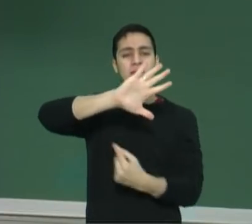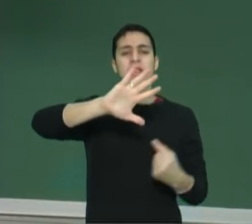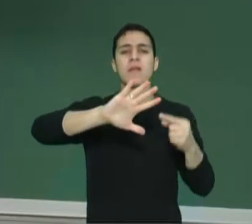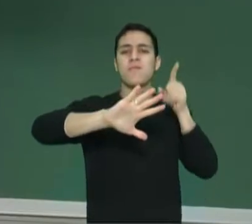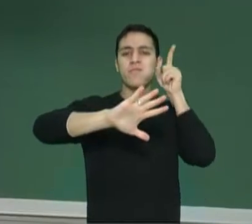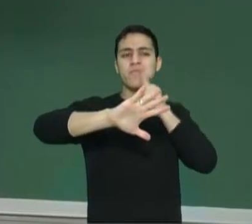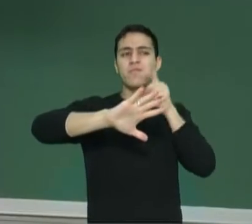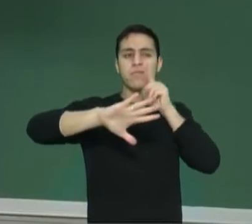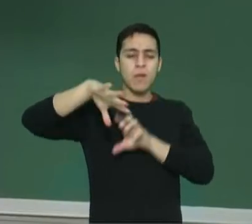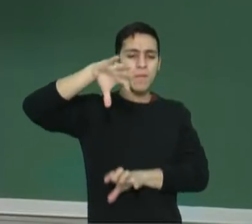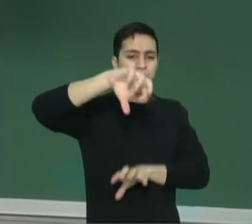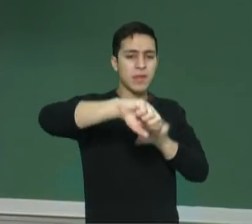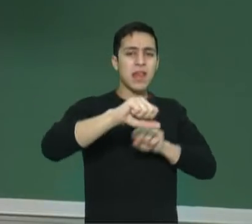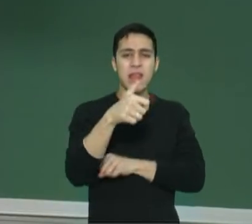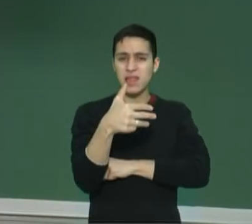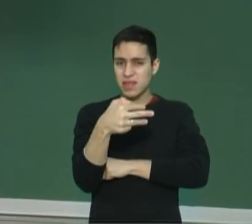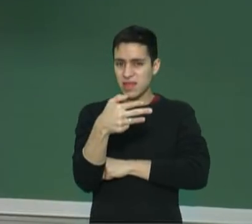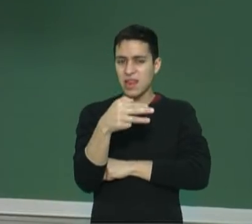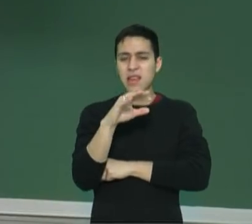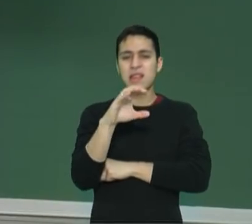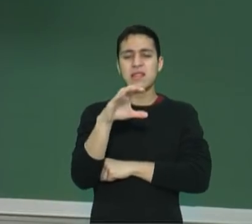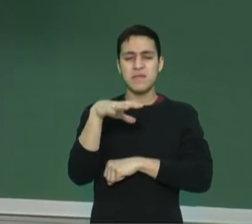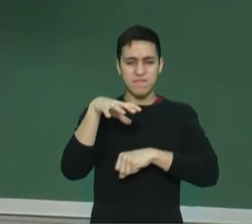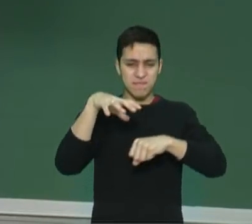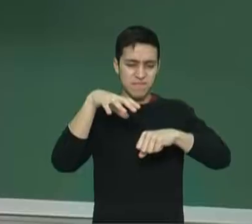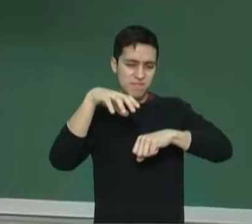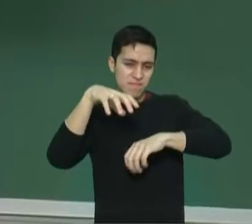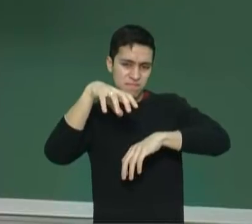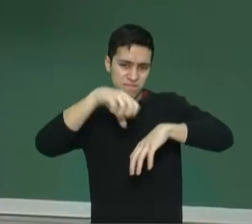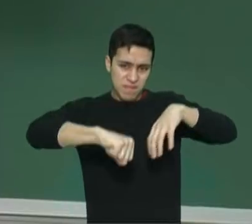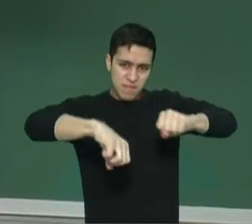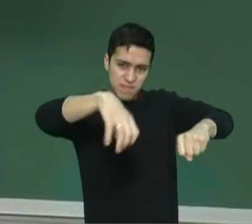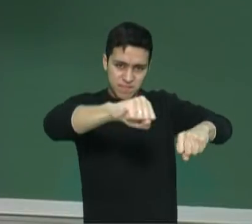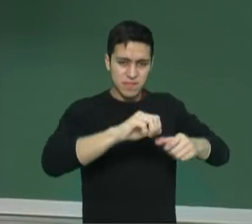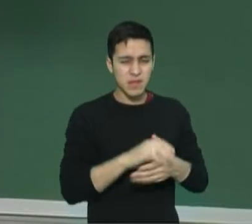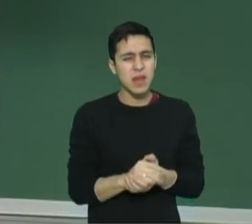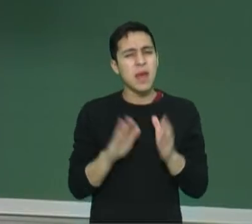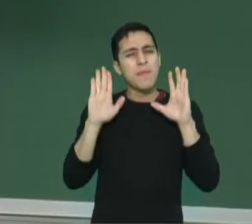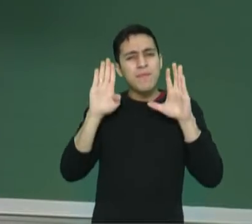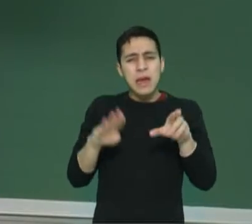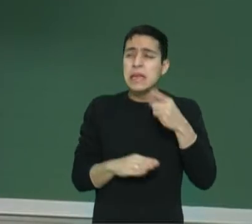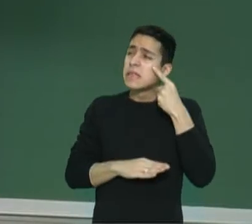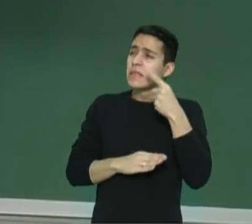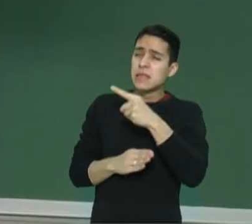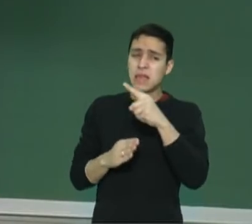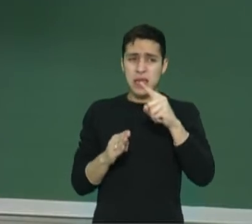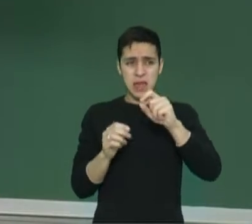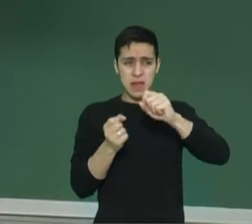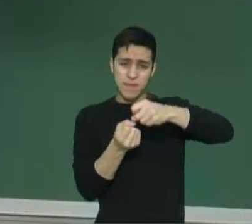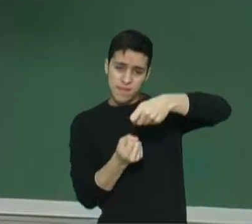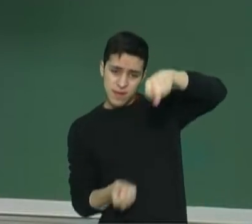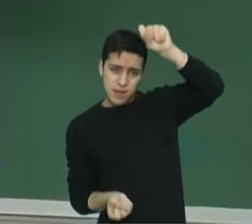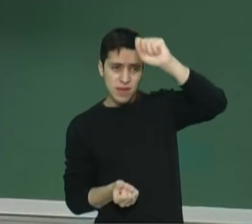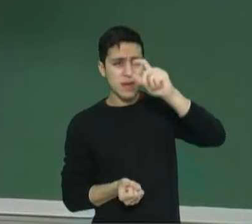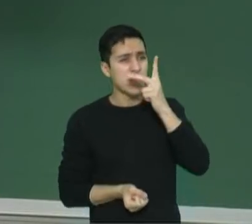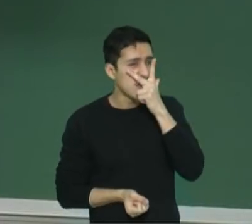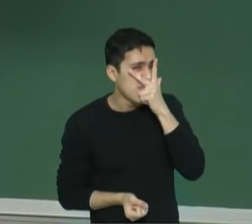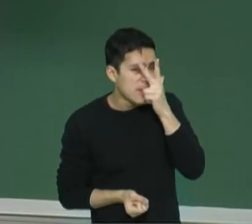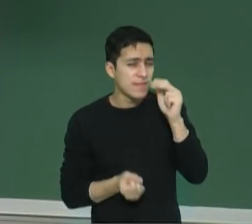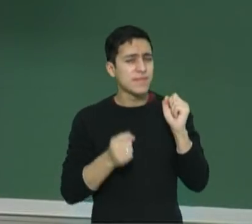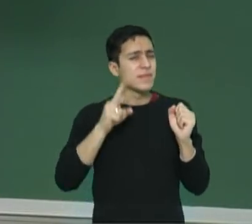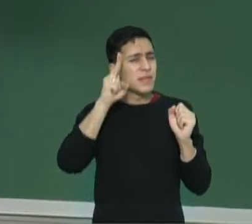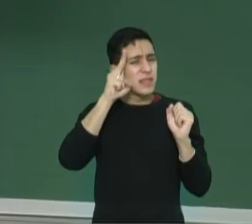aqui destacado 13 colônias antigas. Gradativamente, se você olhar o mapinha, aparece uma noção